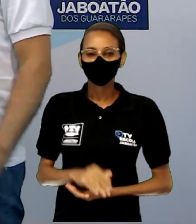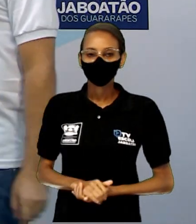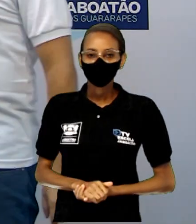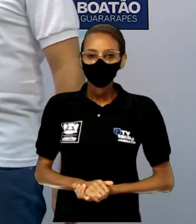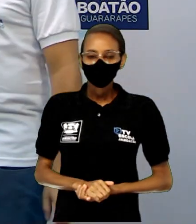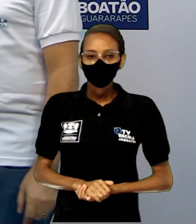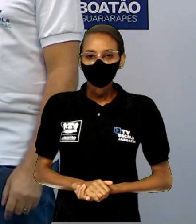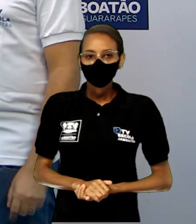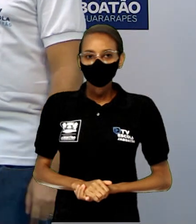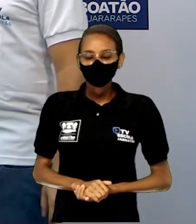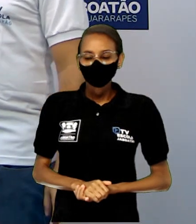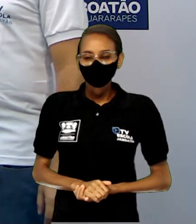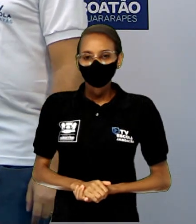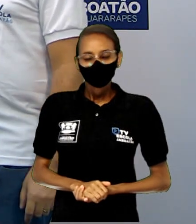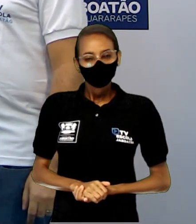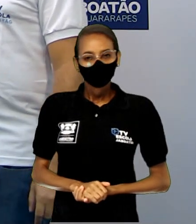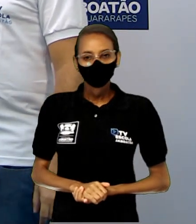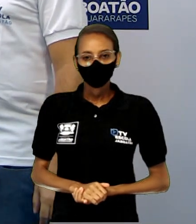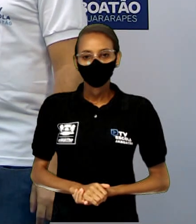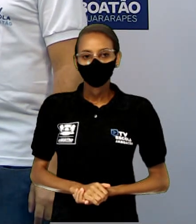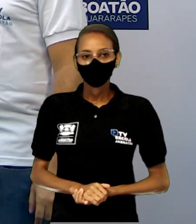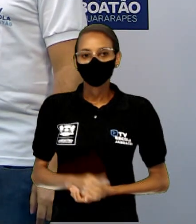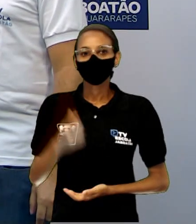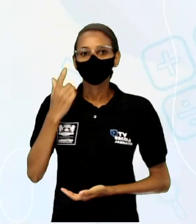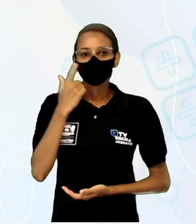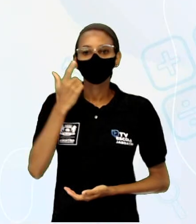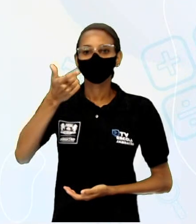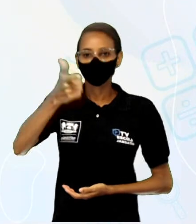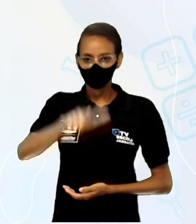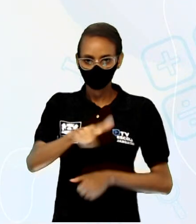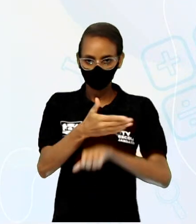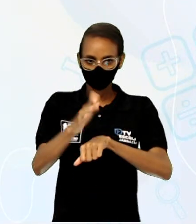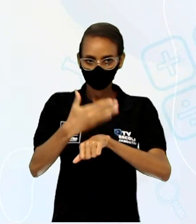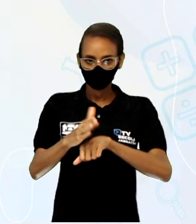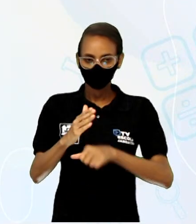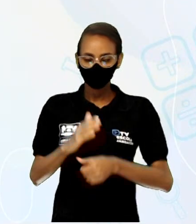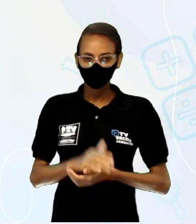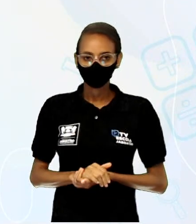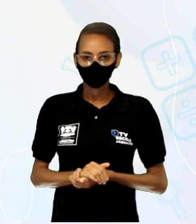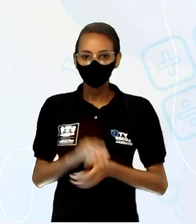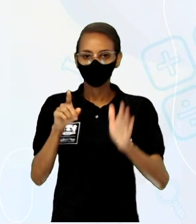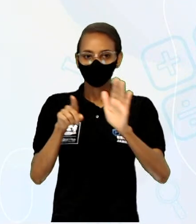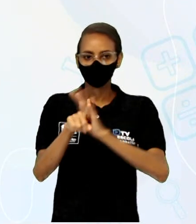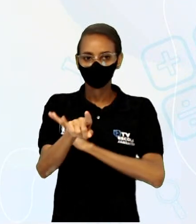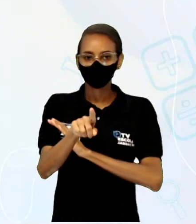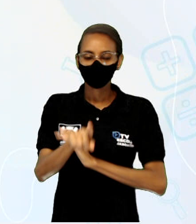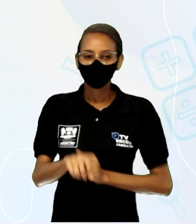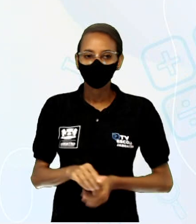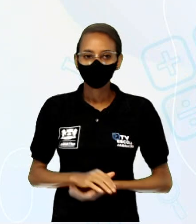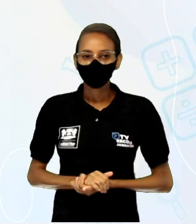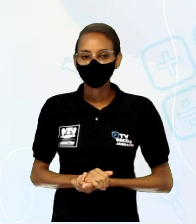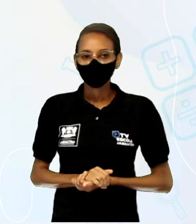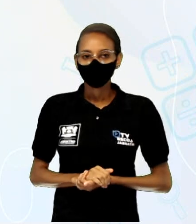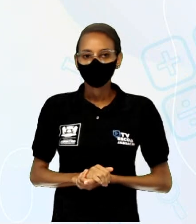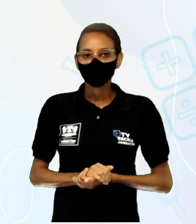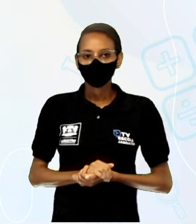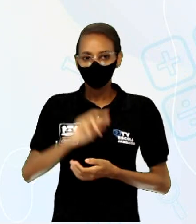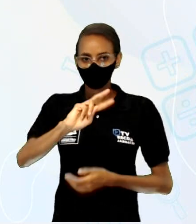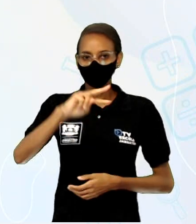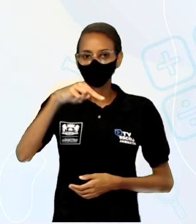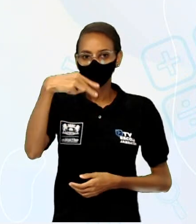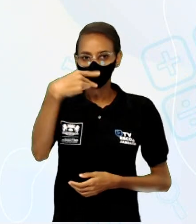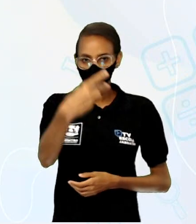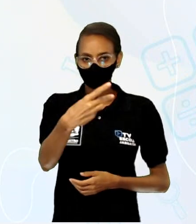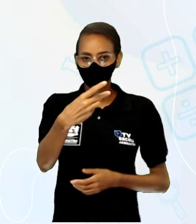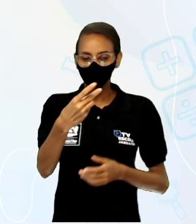Resolvendo essa equação do segundo grau pela fórmula de Bhaskara, eu vou apenas substituir os valores que eu encontrei aqui como sendo